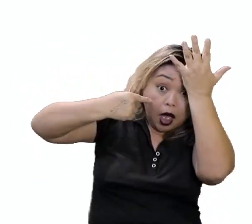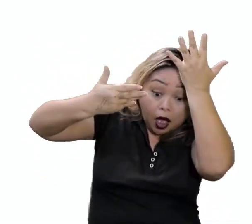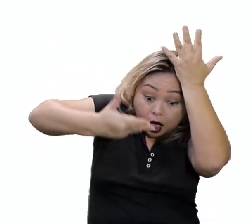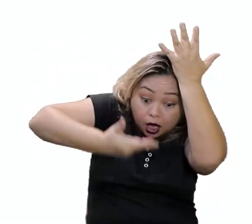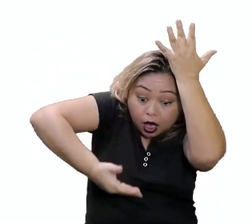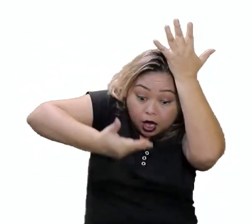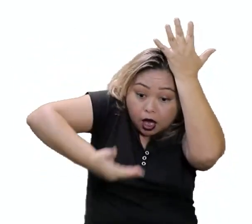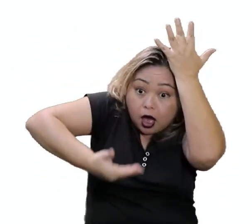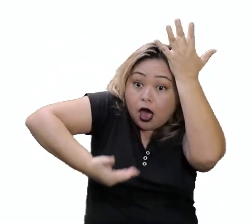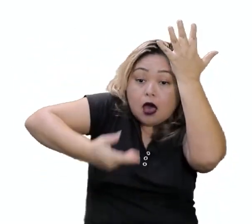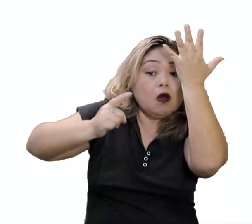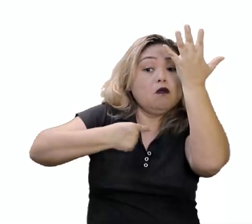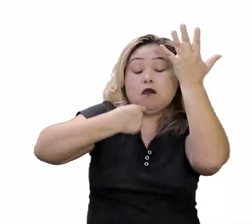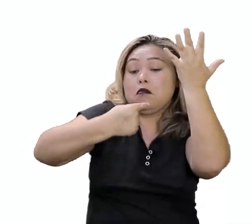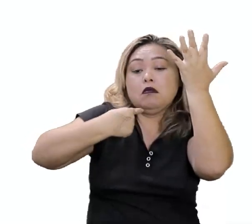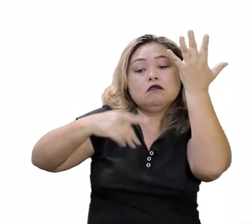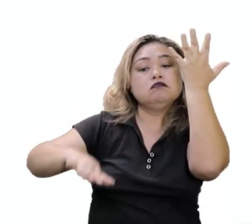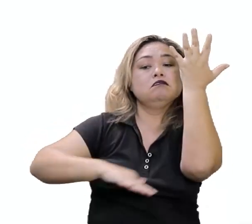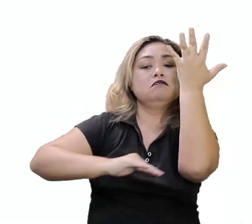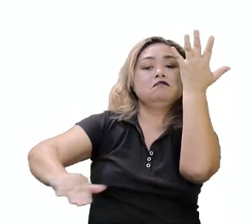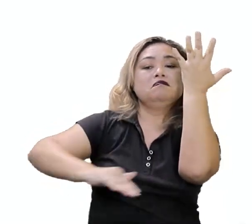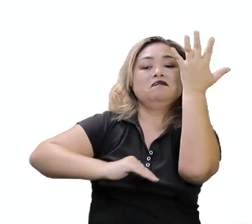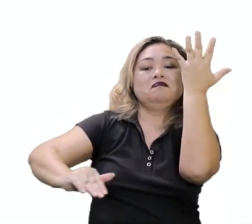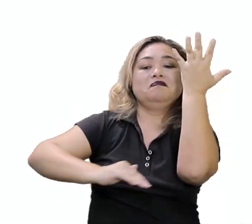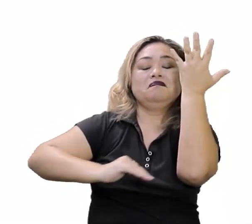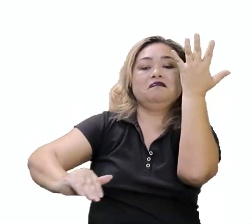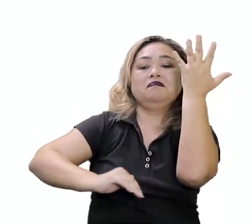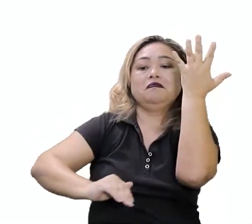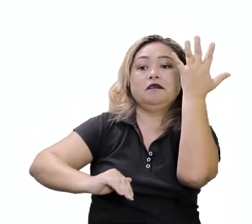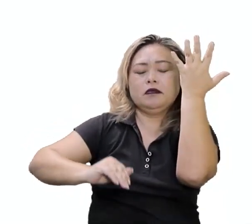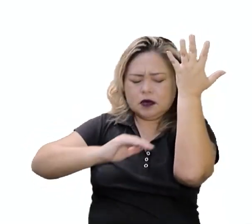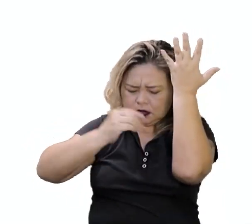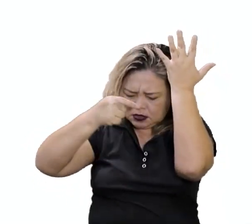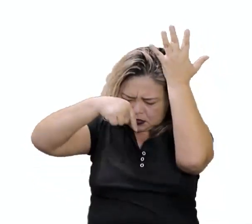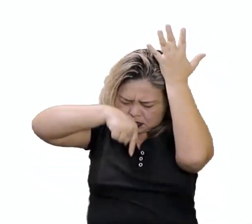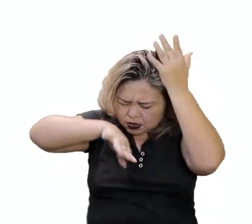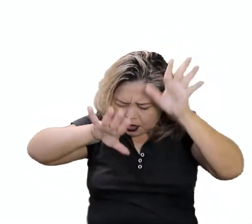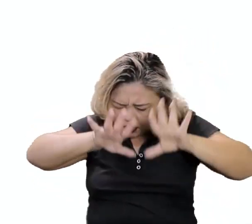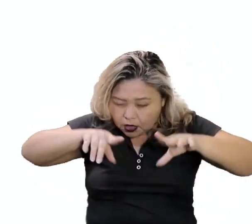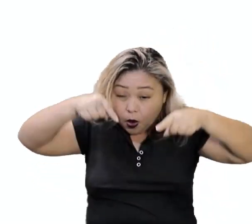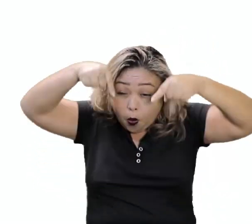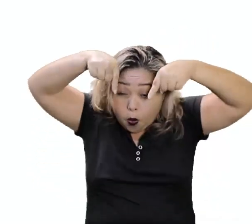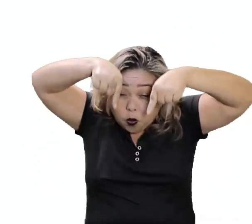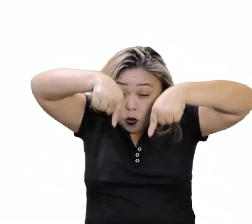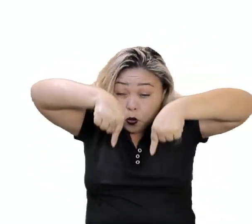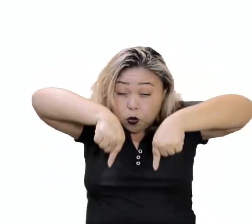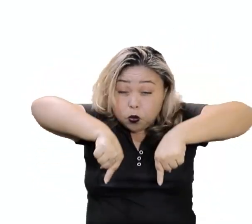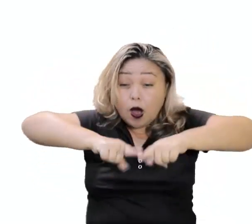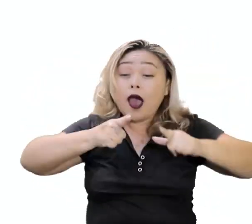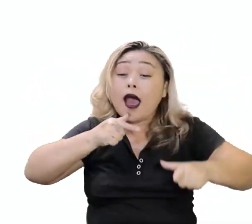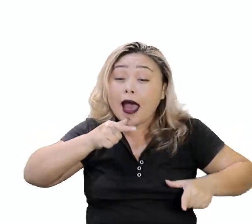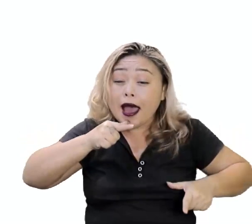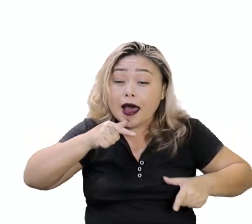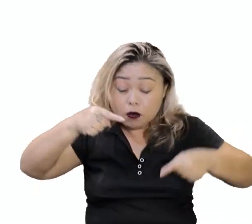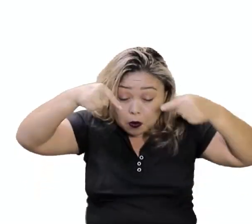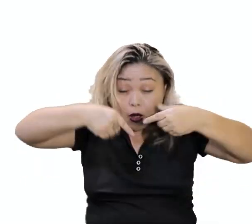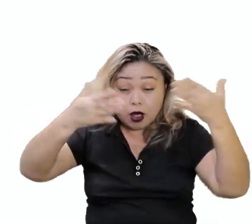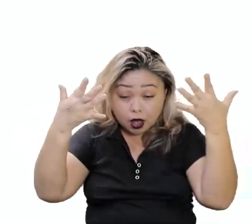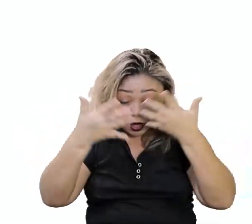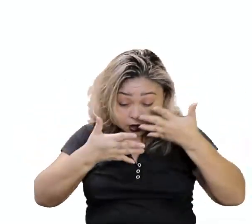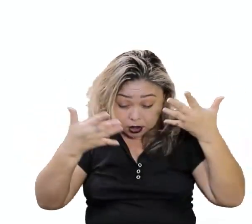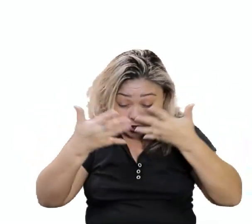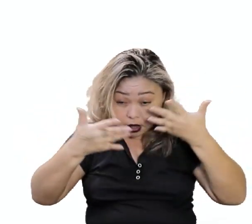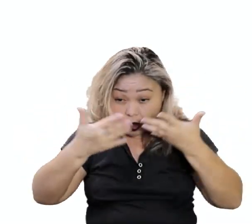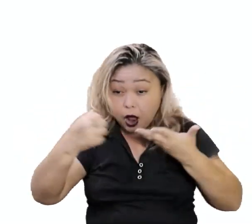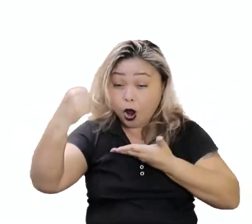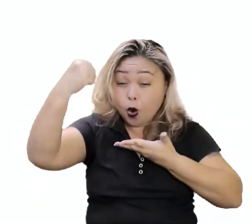consegue ultrapassar. Então, você tem a região que a gente chama de bentônicos, lá no fundo, sem luminosidade, tá